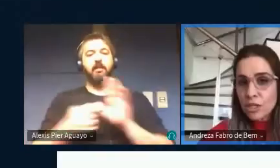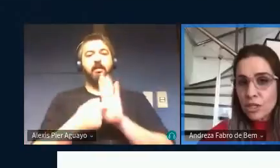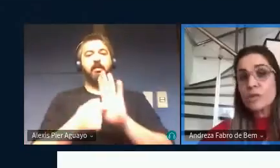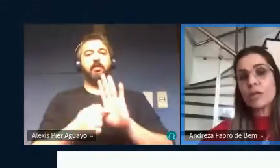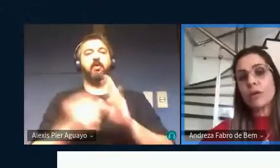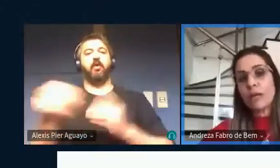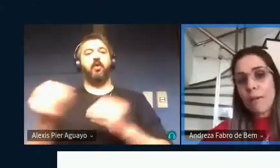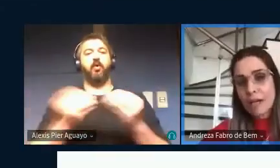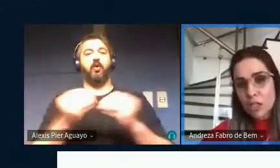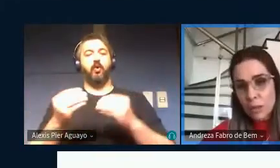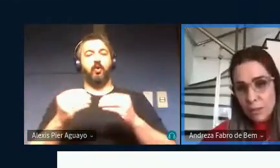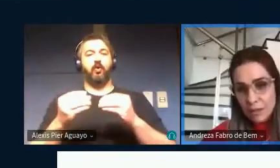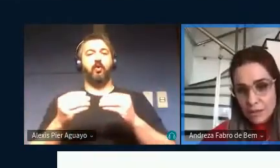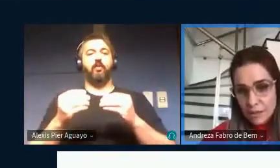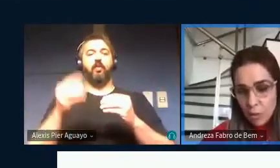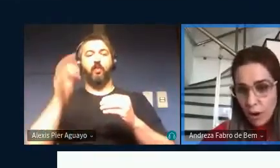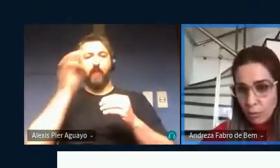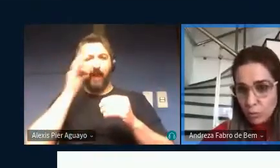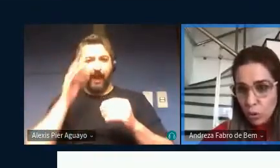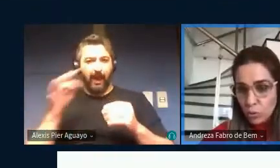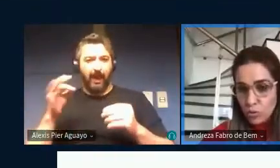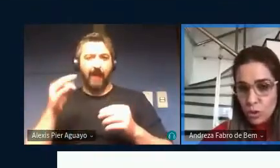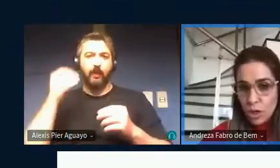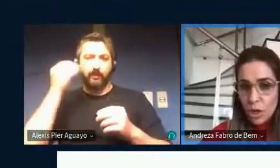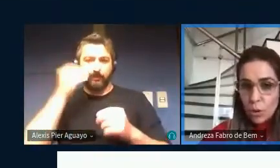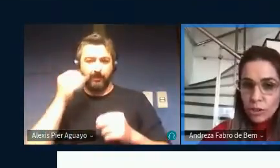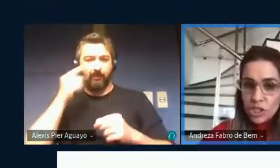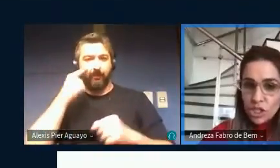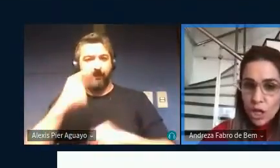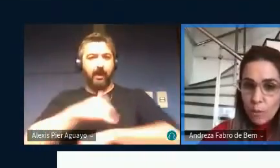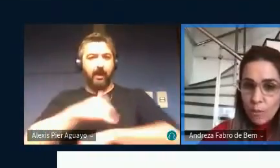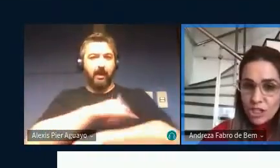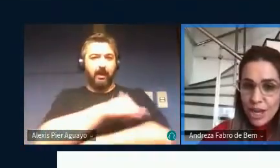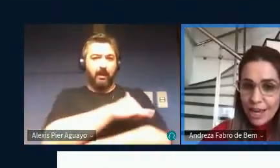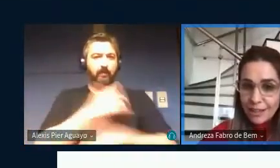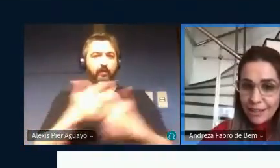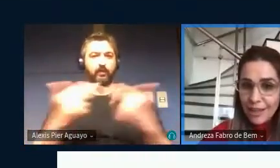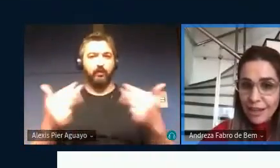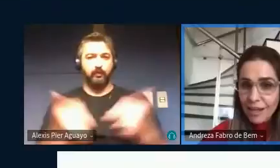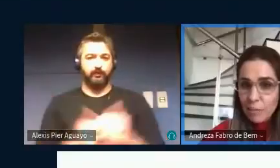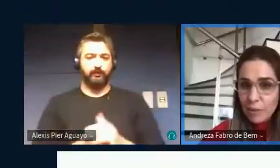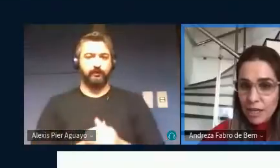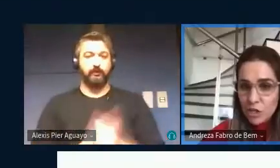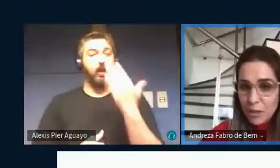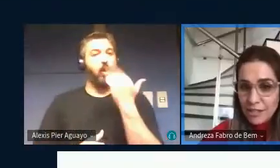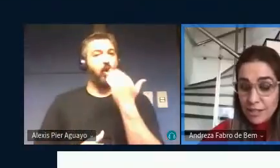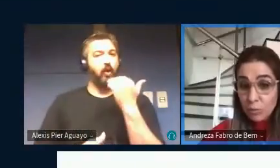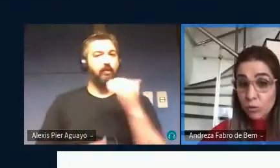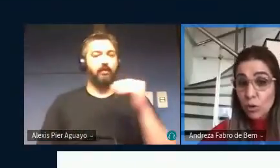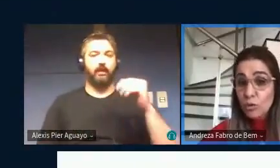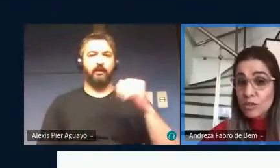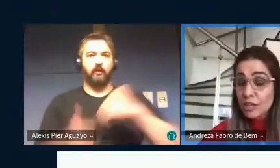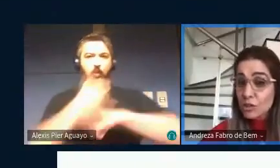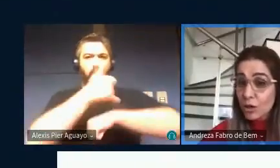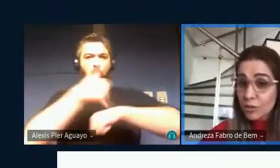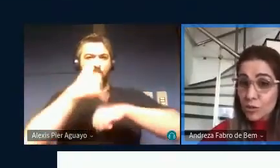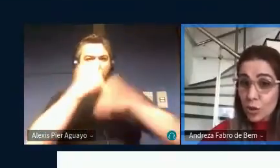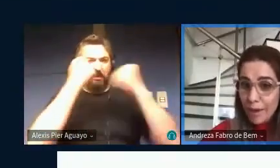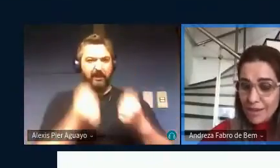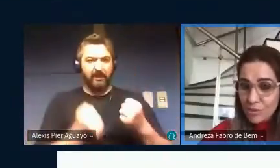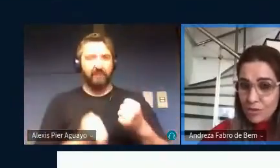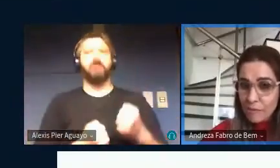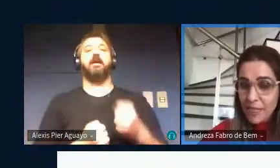laboratório, usando animais de experimentação, camundongos. Quando a gente dá uma dieta rica em lipídios para esses camundongos, eles